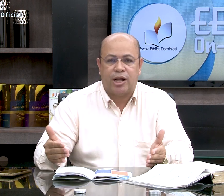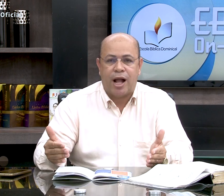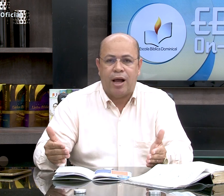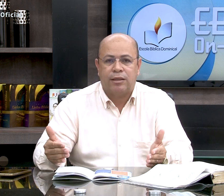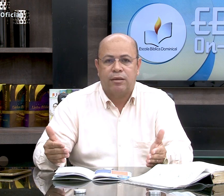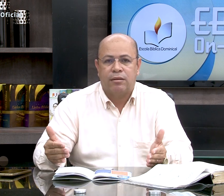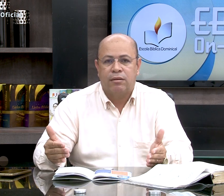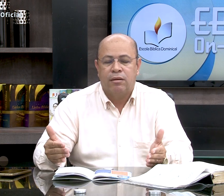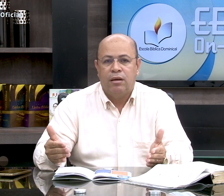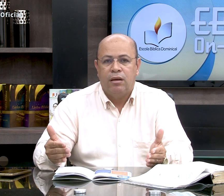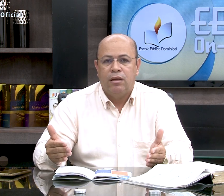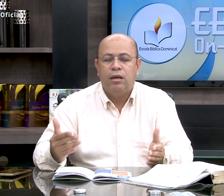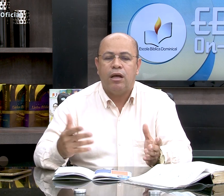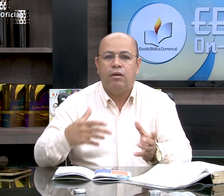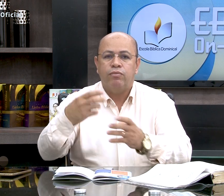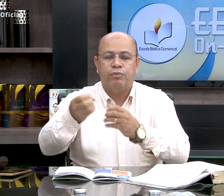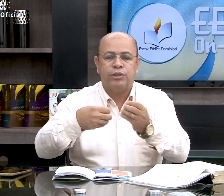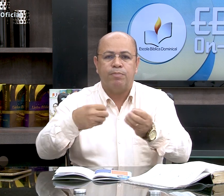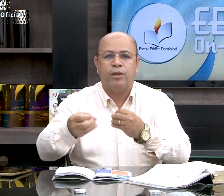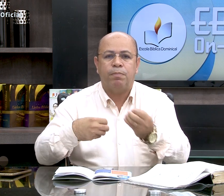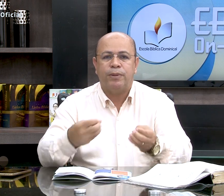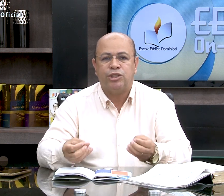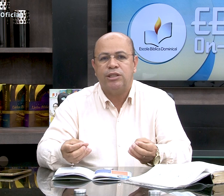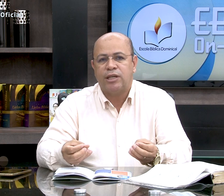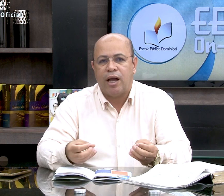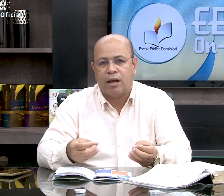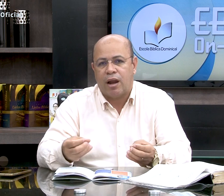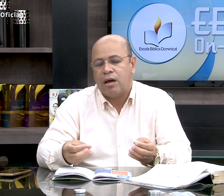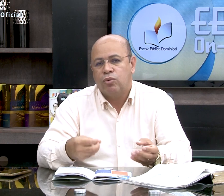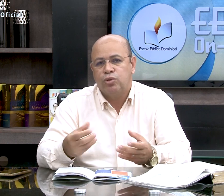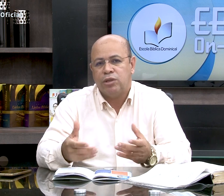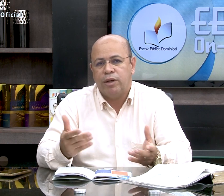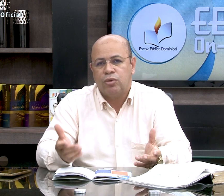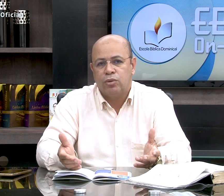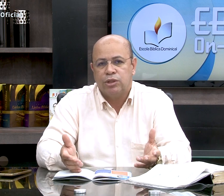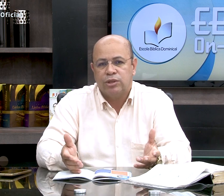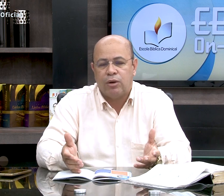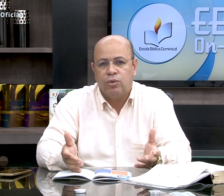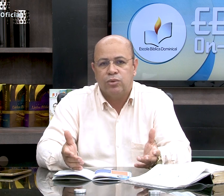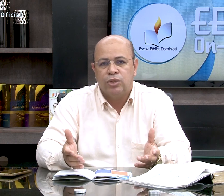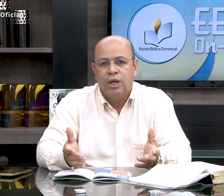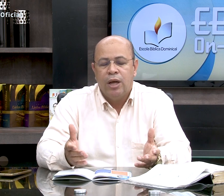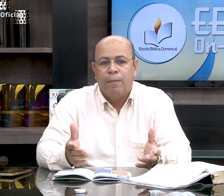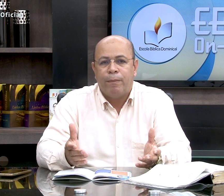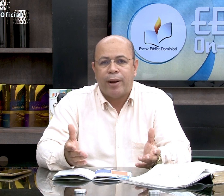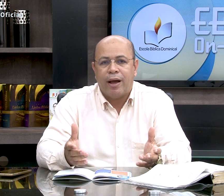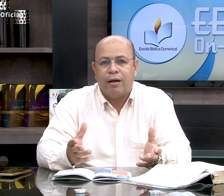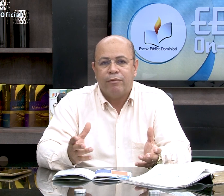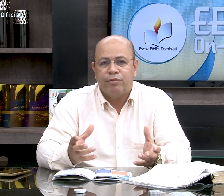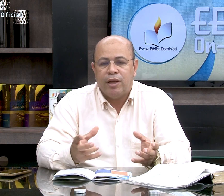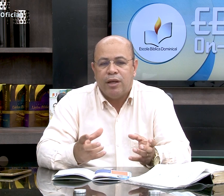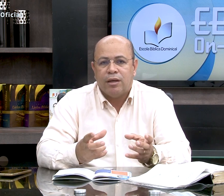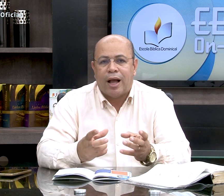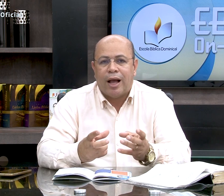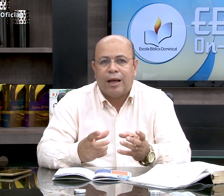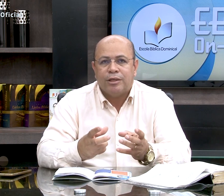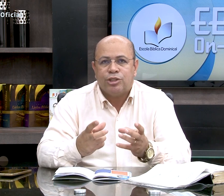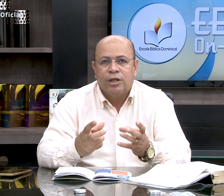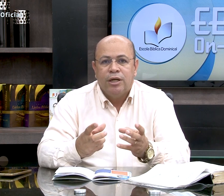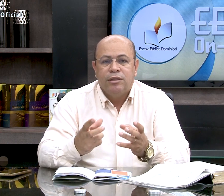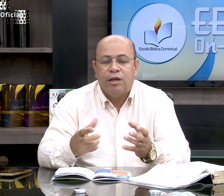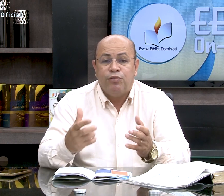escreveu esta carta? E aí você pode pesquisar, é claro, juntamente com os seus alunos, para verem